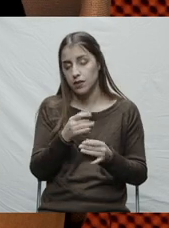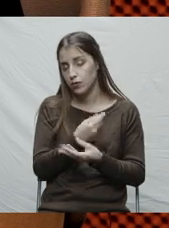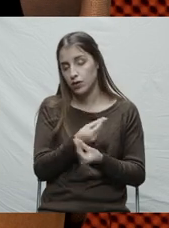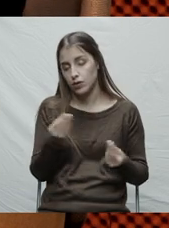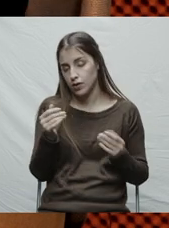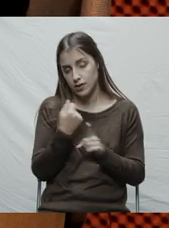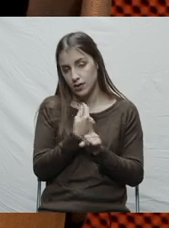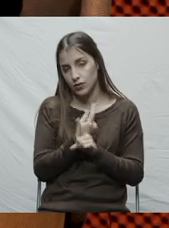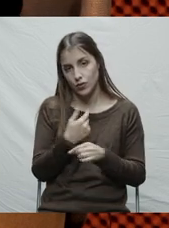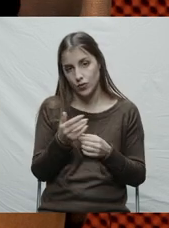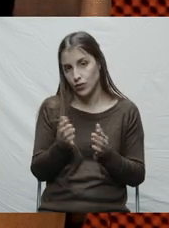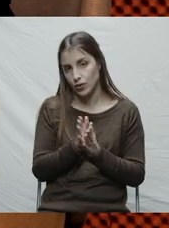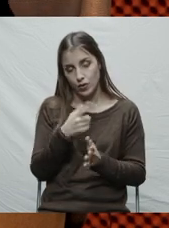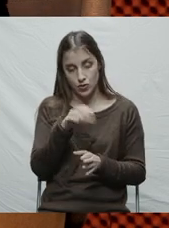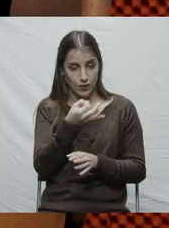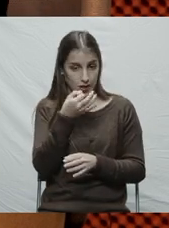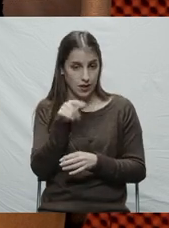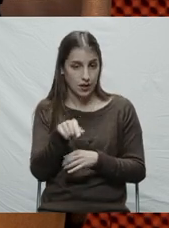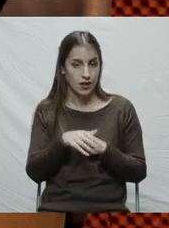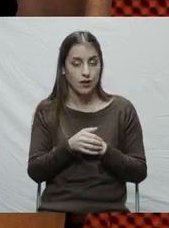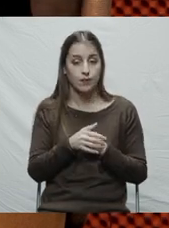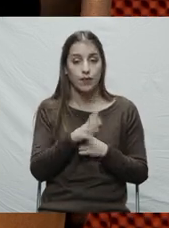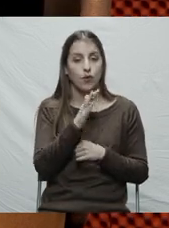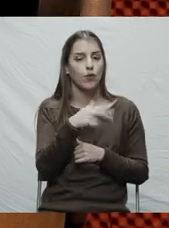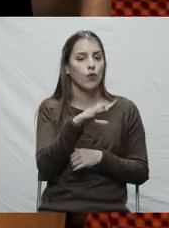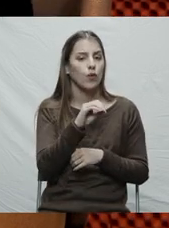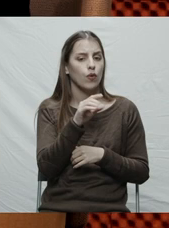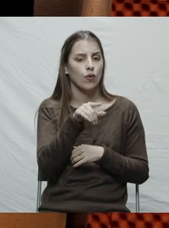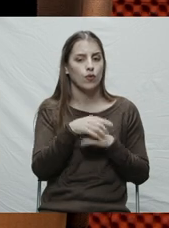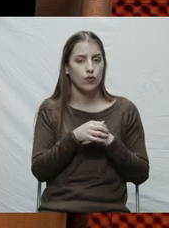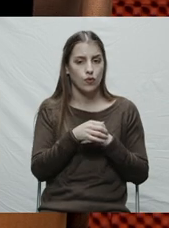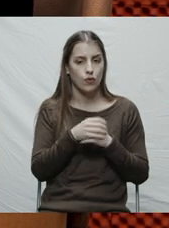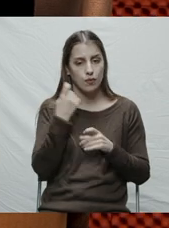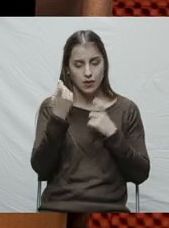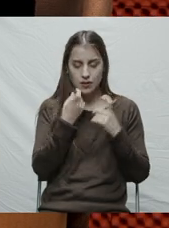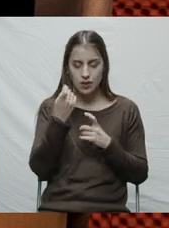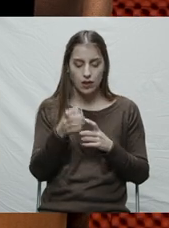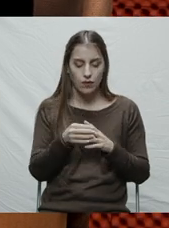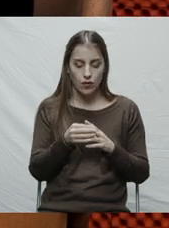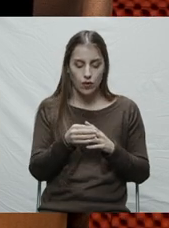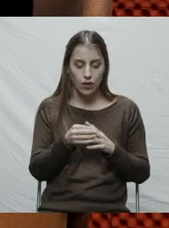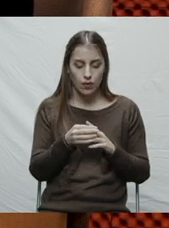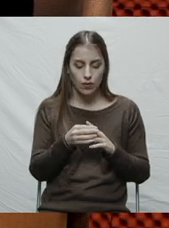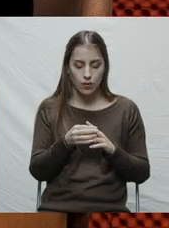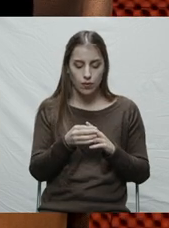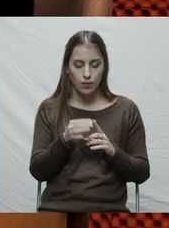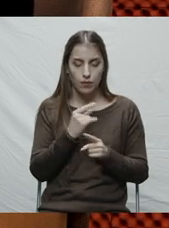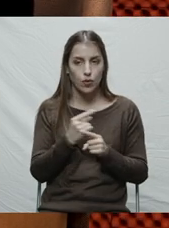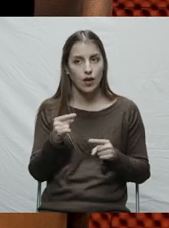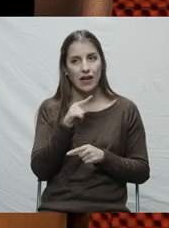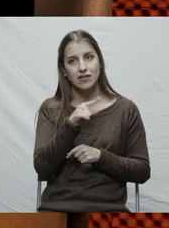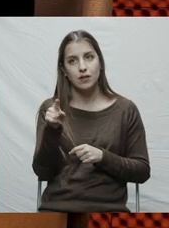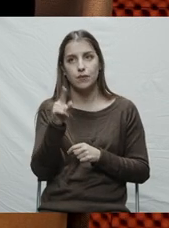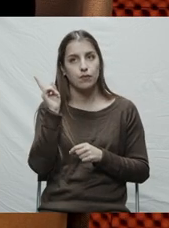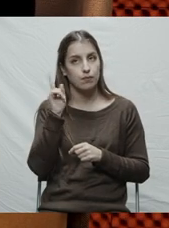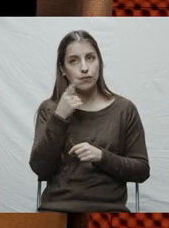coisa, tudo isto que fomos falando. Claro, claro. Hugo, estás pensativo? Estou. É uma pergunta muito importante,